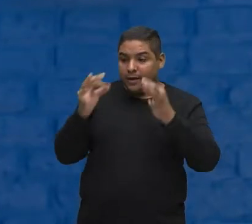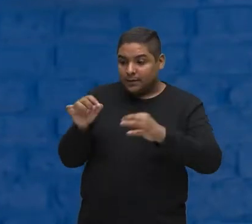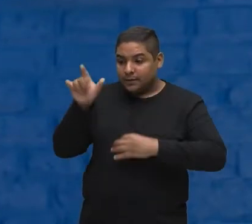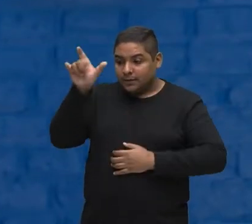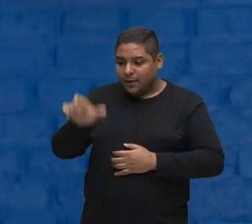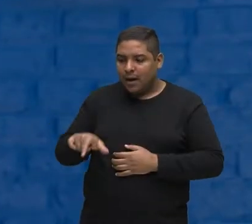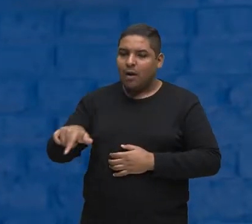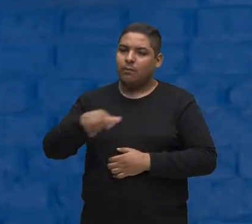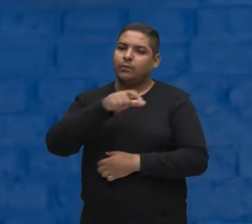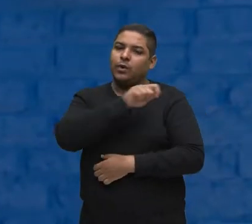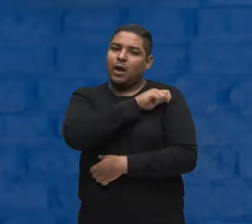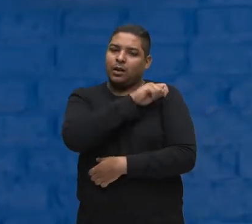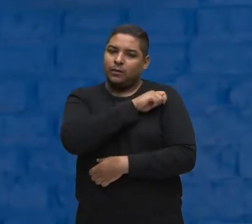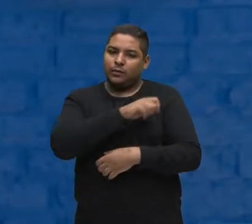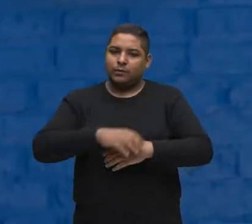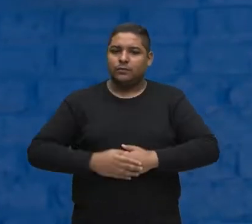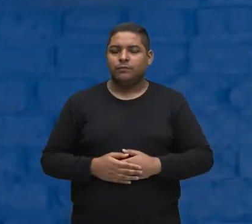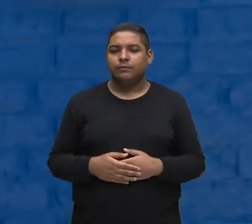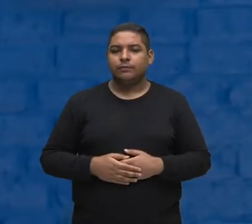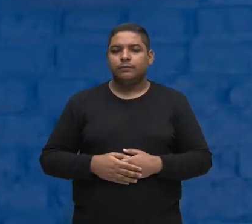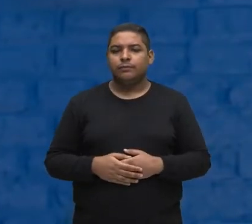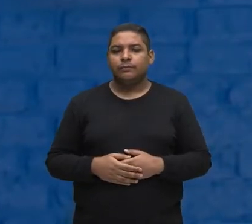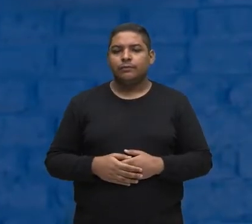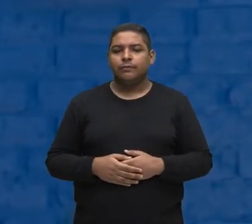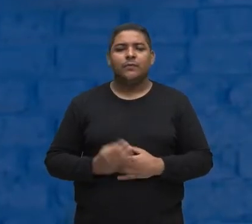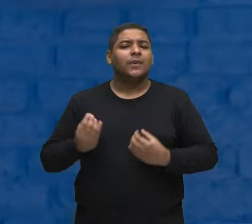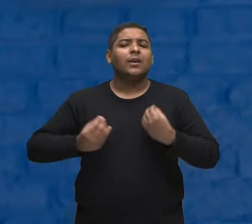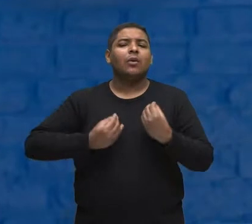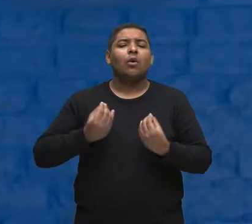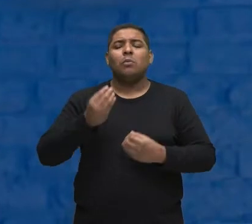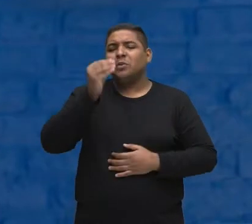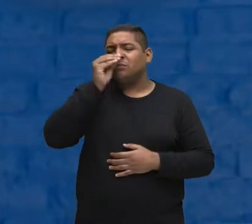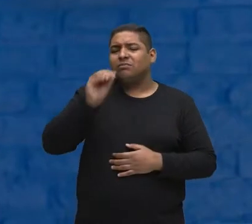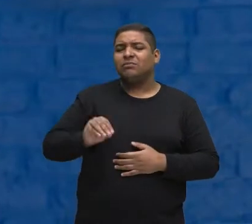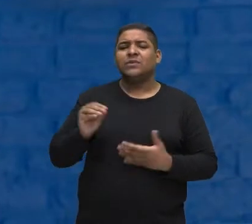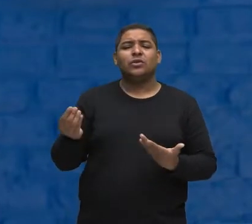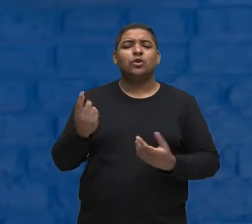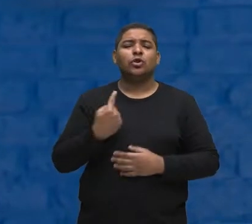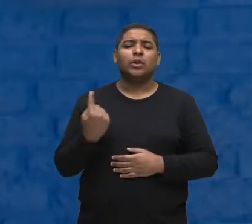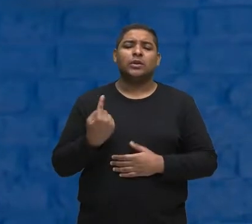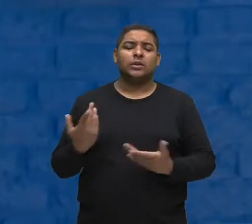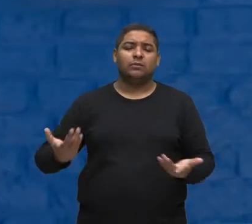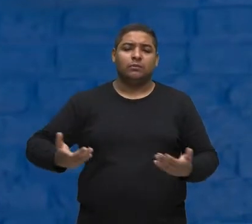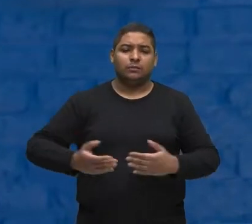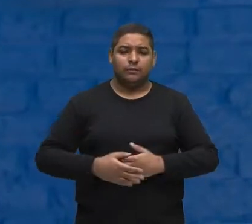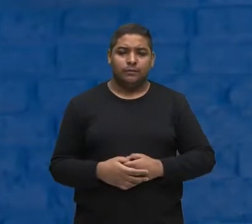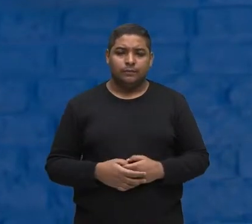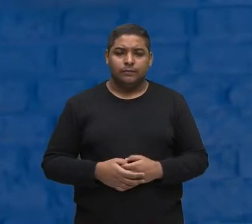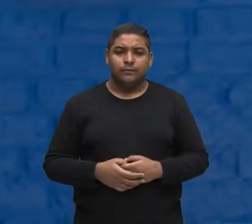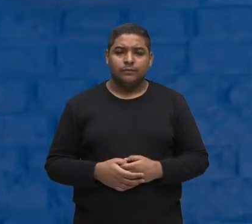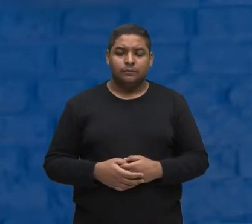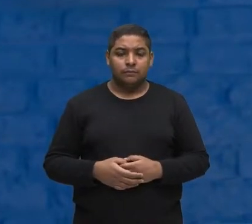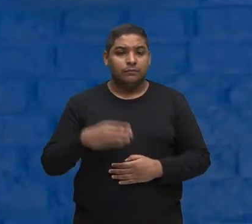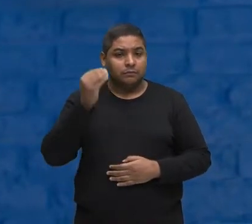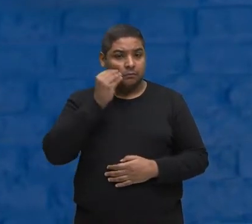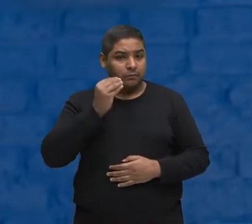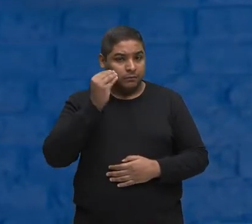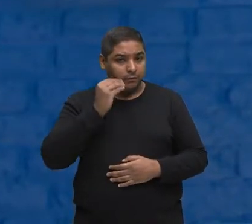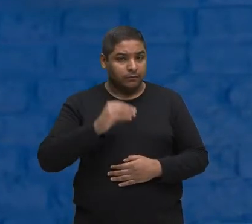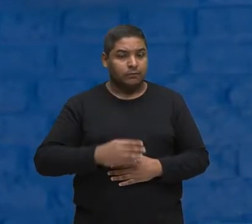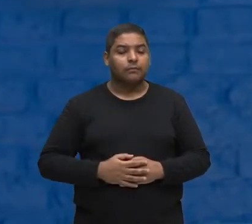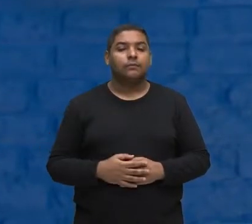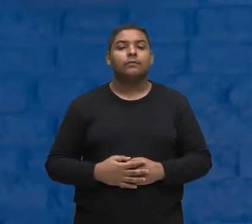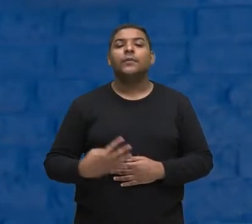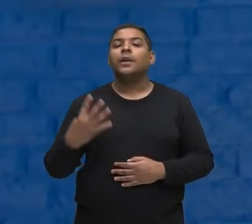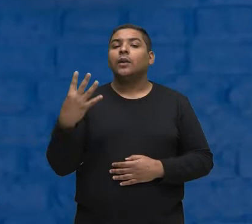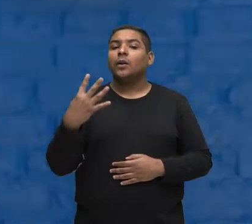ele. E se ninguém olhasse para o Ricardo, como é que ele ficaria? Vamos seguindo. Vamos ver se tem mais outra ficha? Olha aí a ficha